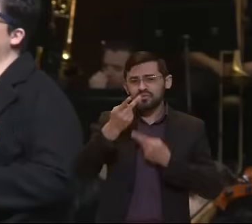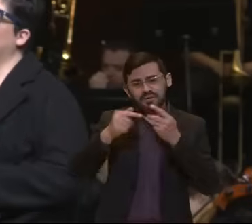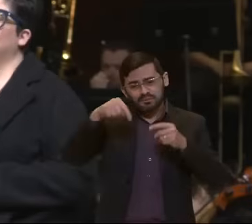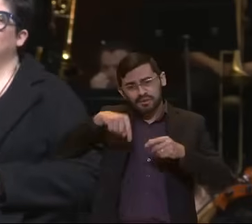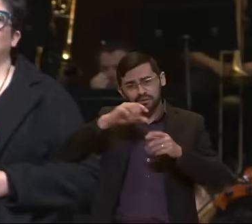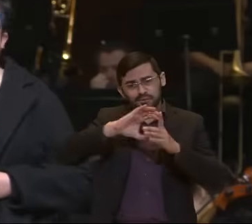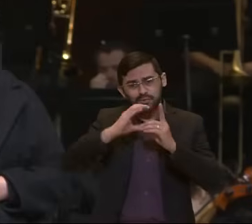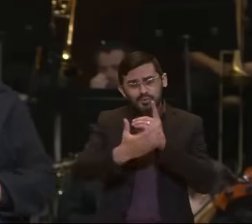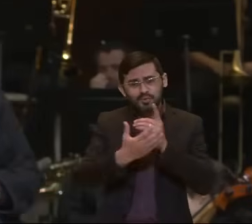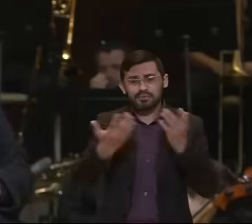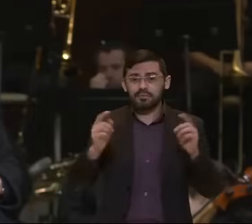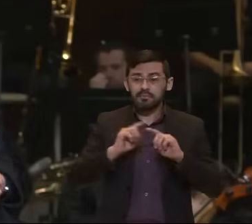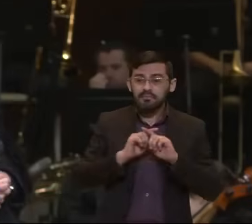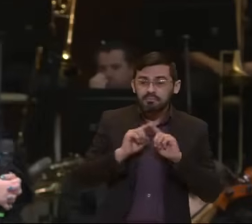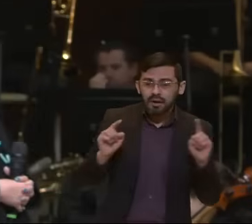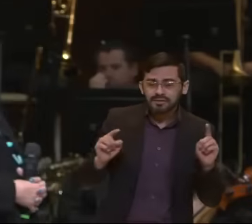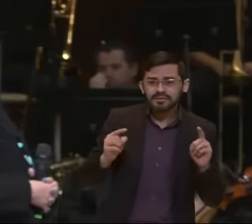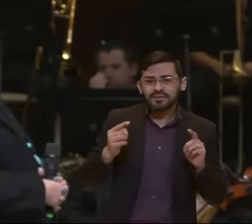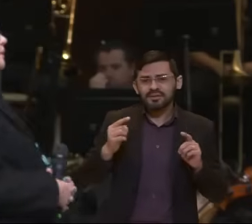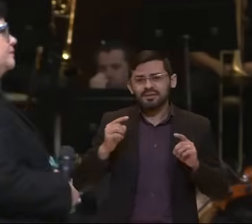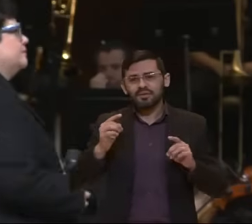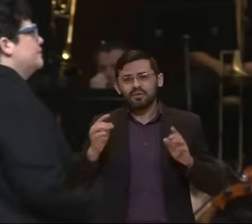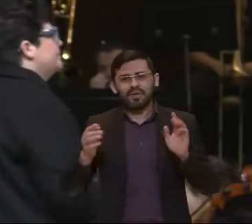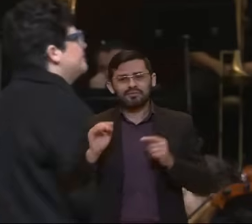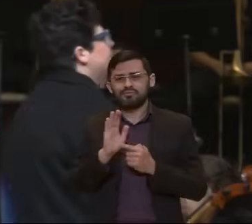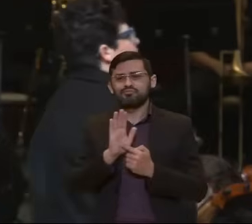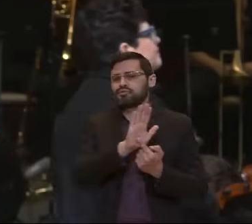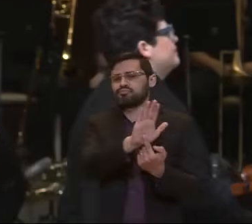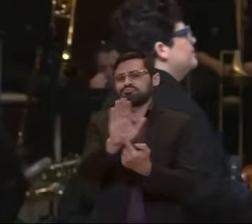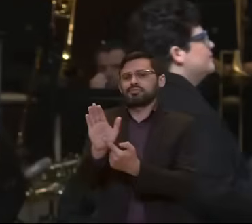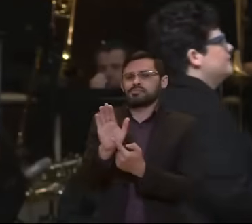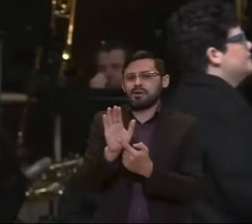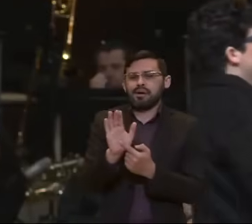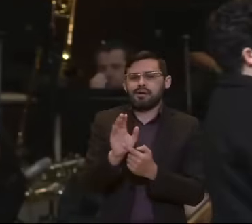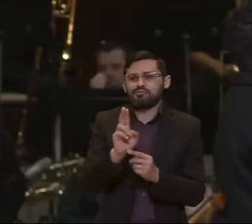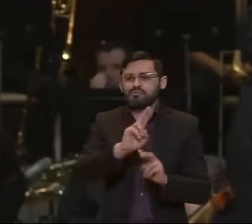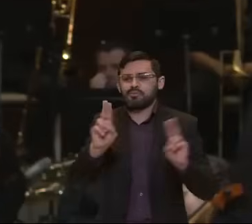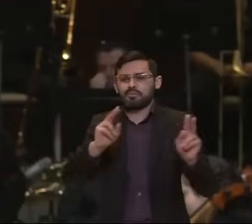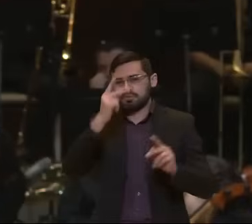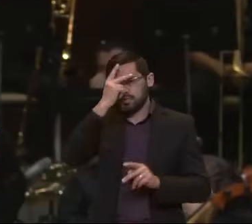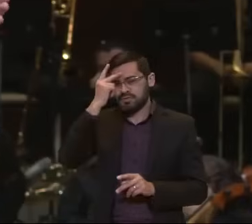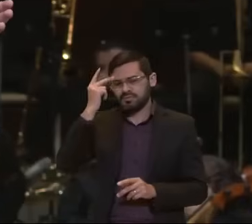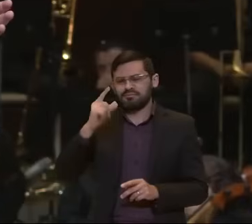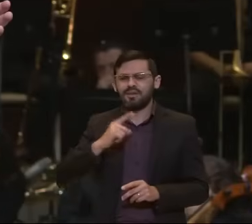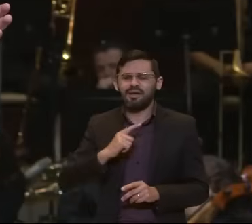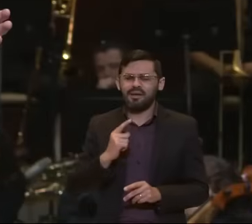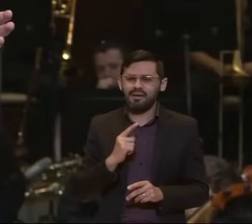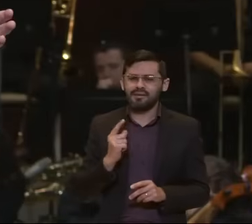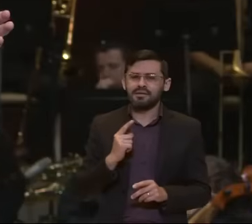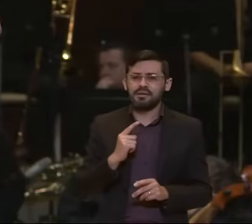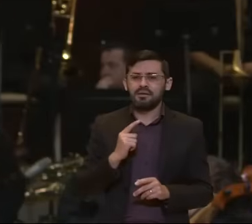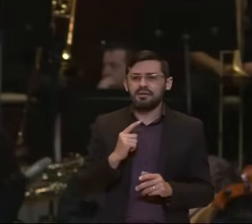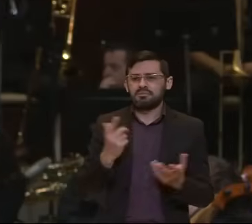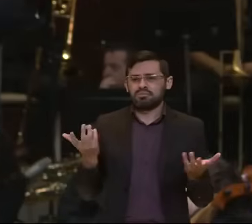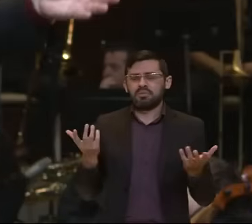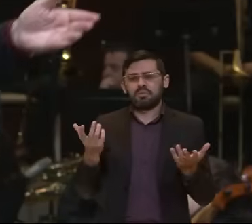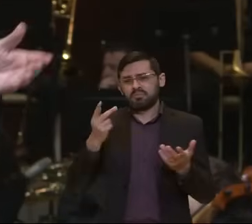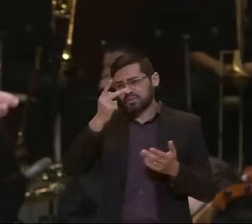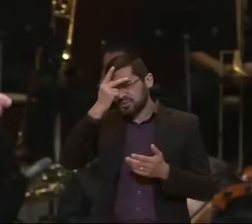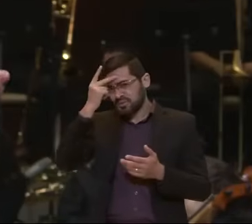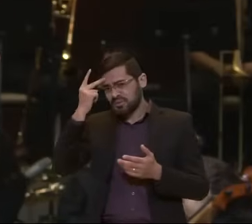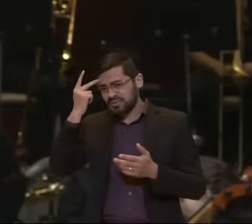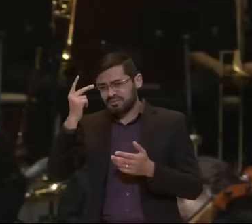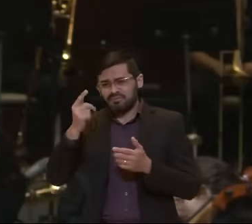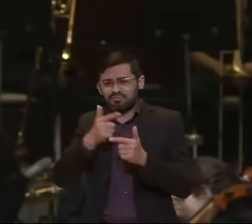aqui porque a gente não gosta às vezes de expor pessoas, mas a gente tem programas para pessoas que foram